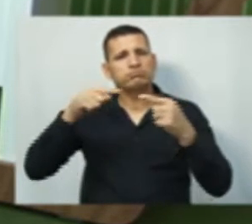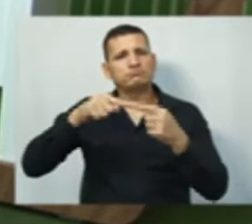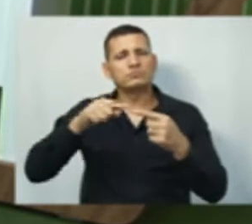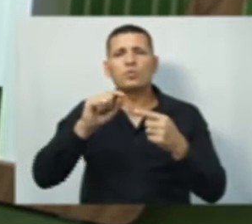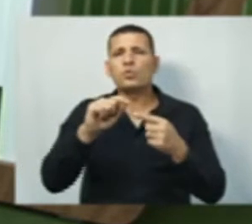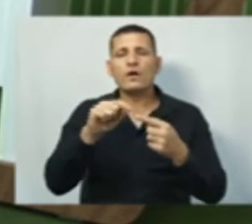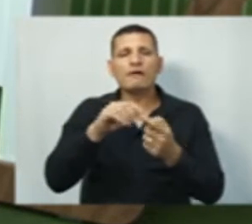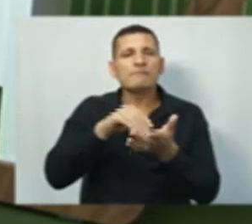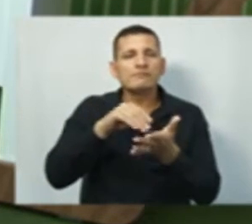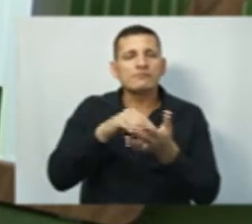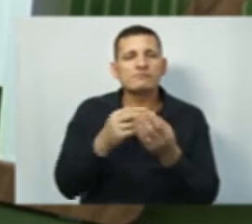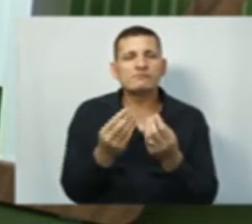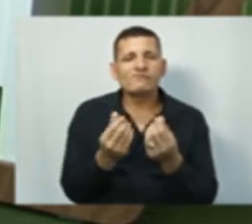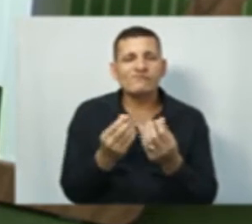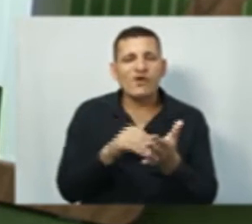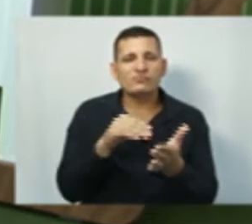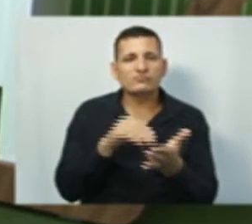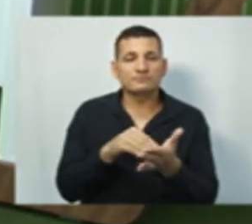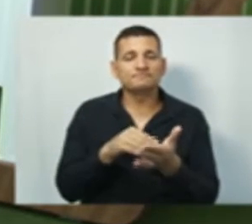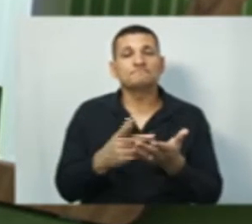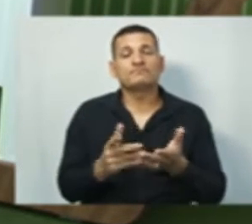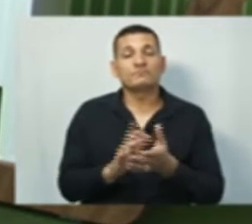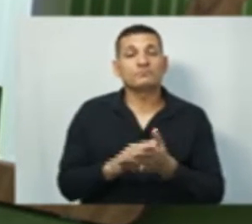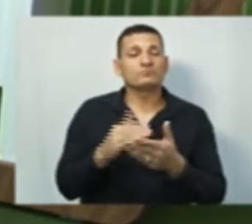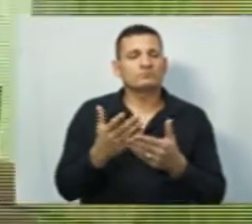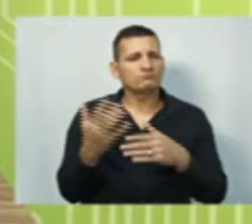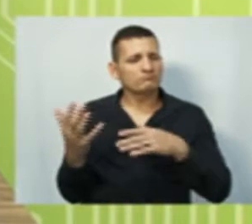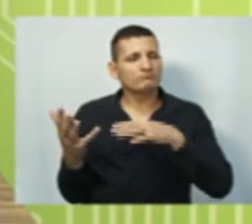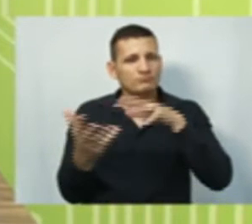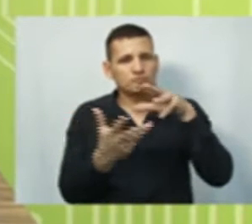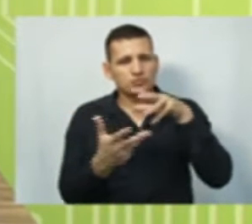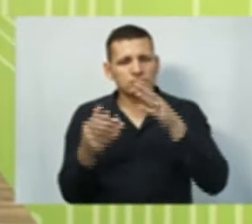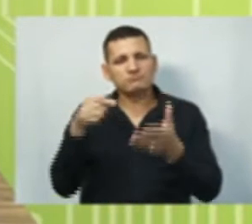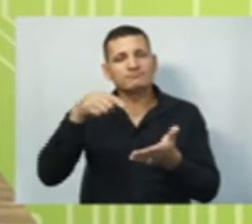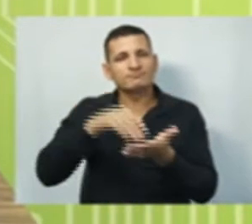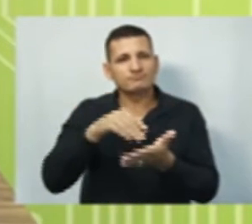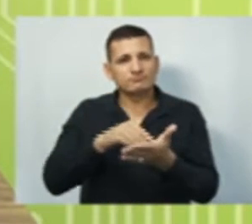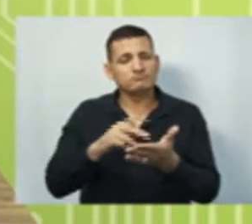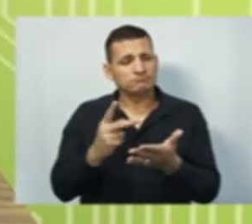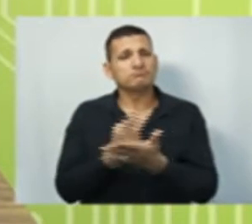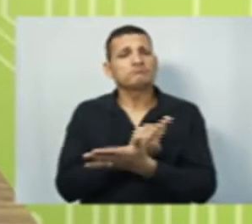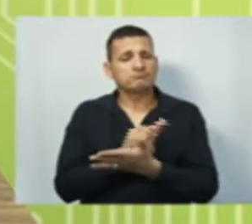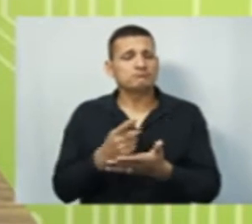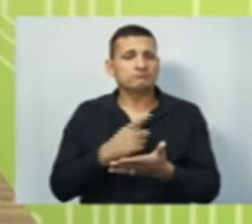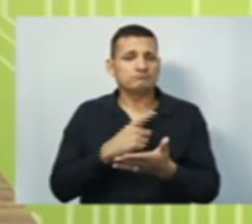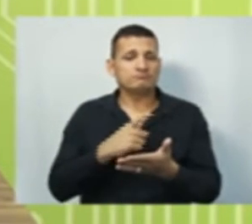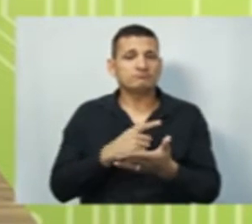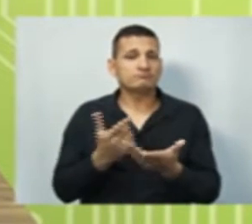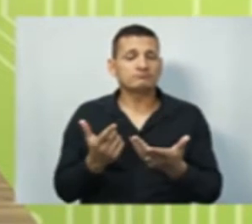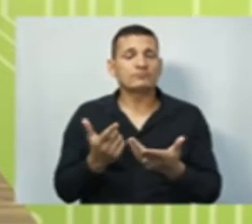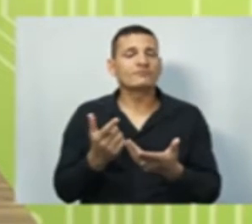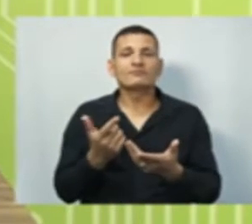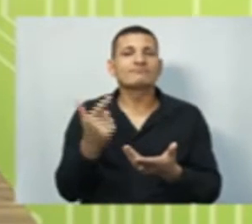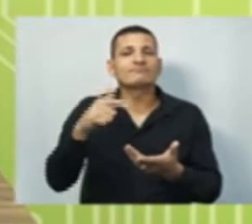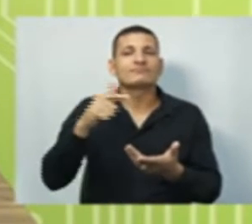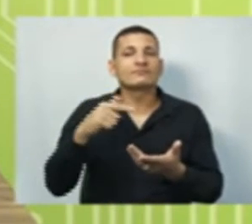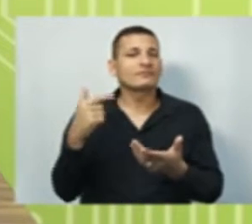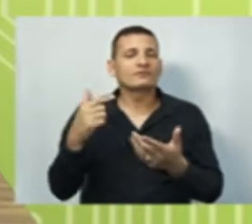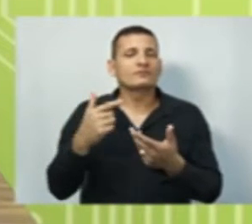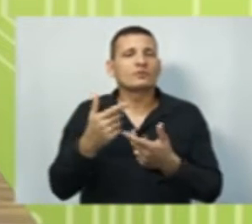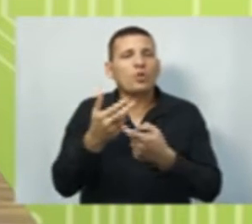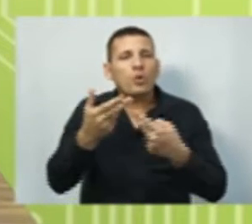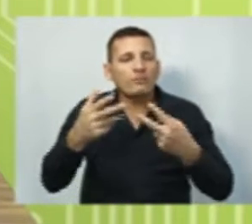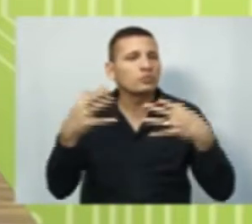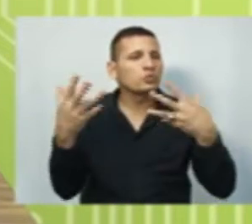escassez. Exatamente. A gente está falando de um mundo de escassez. Escassez acontece no mundo onde a gente não tem todos os recursos para satisfazer todas as